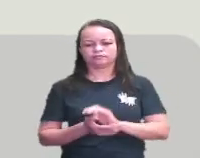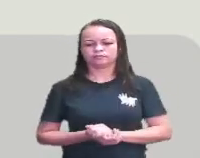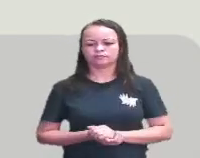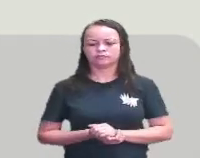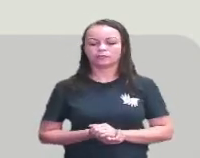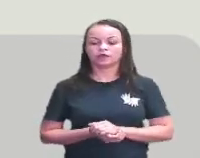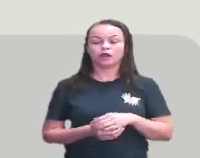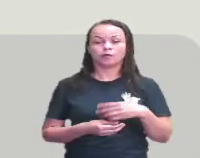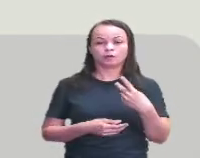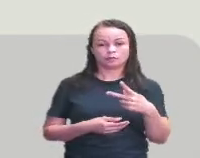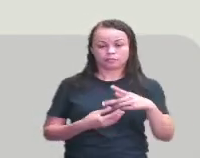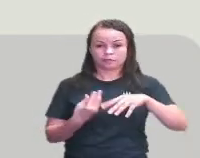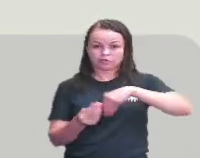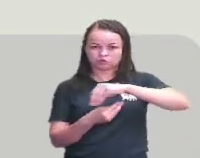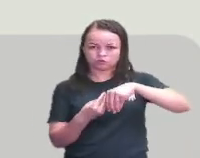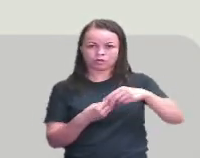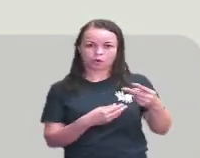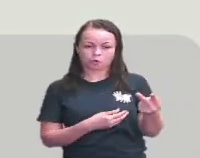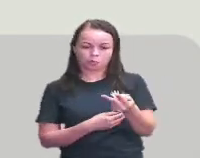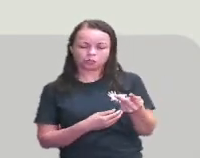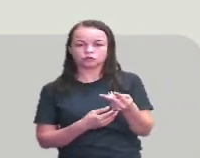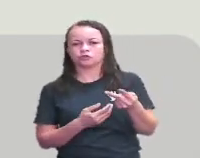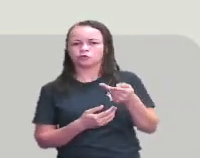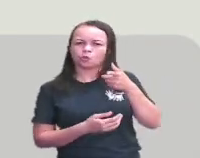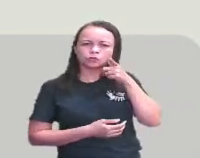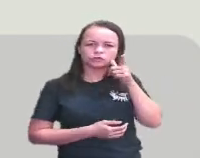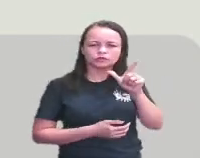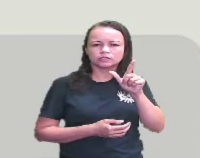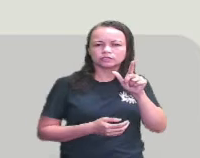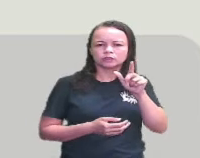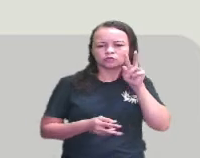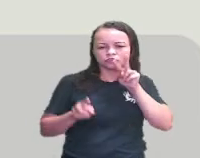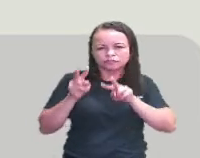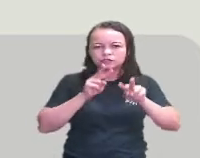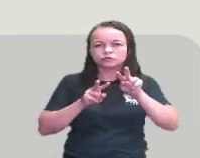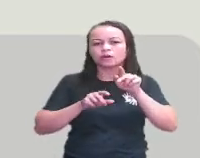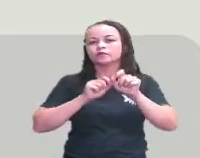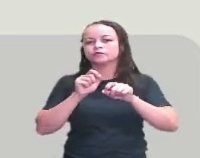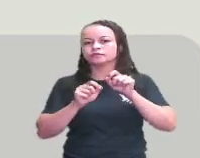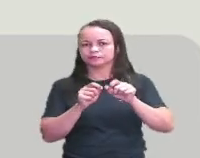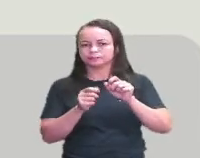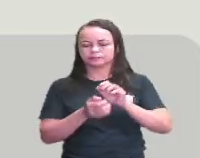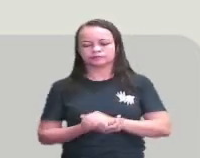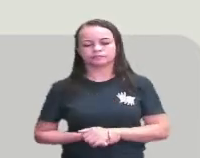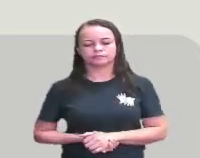Após misturarmos o óleo e a água, conseguimos visualizar que